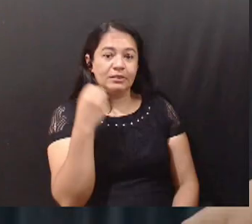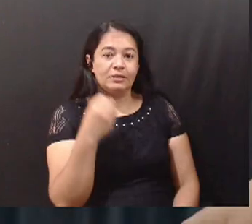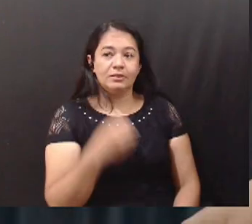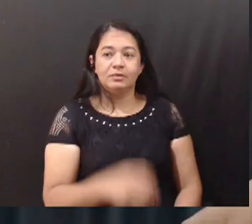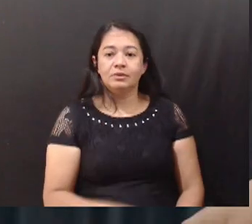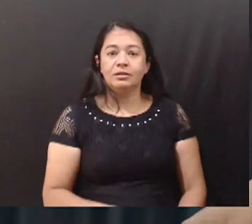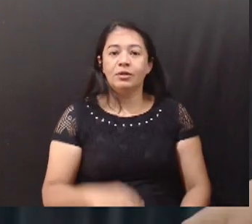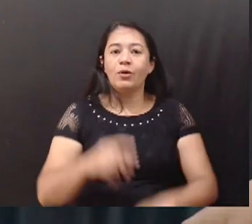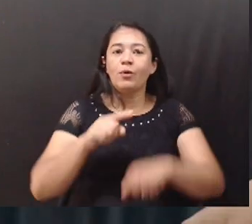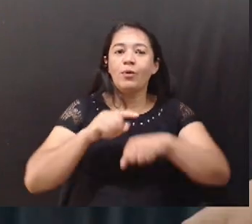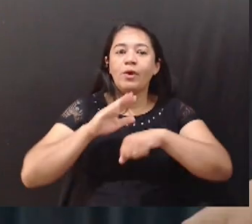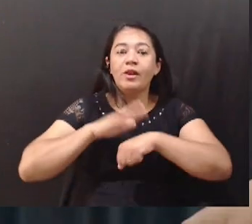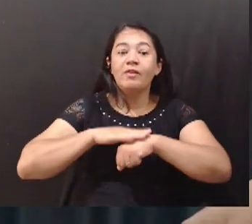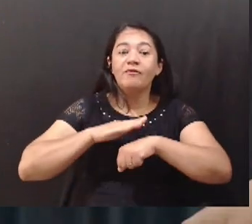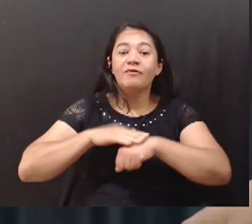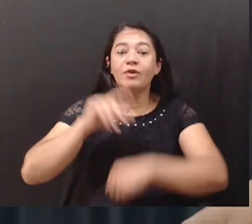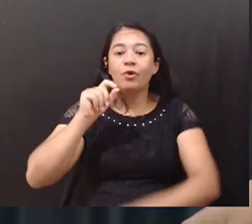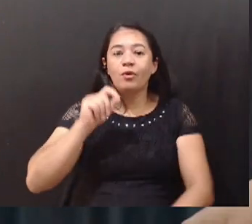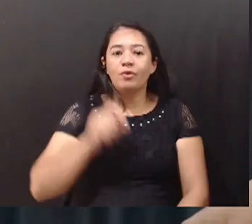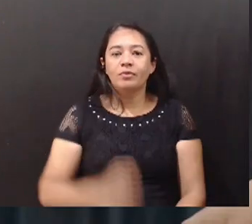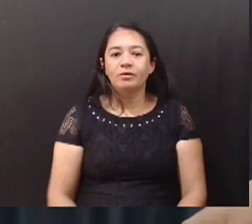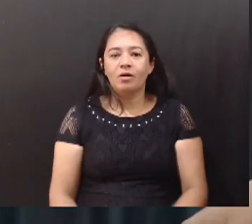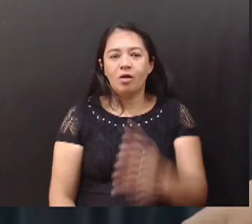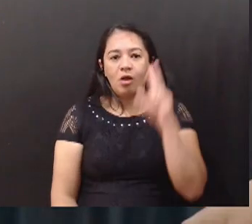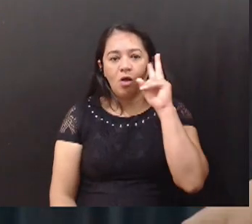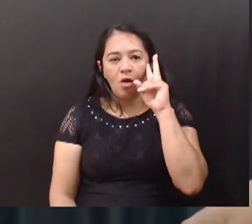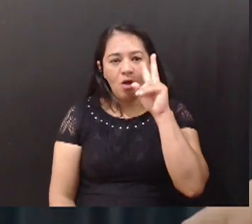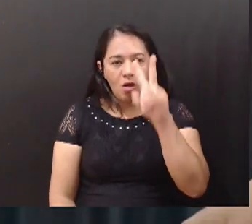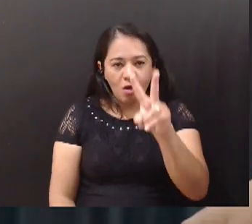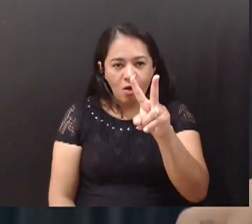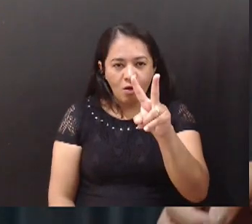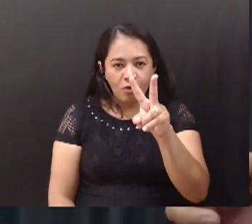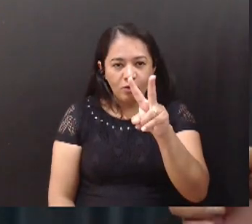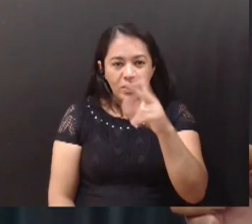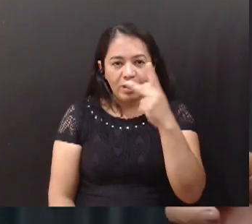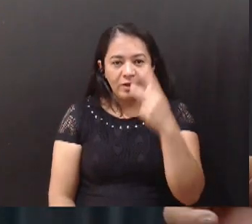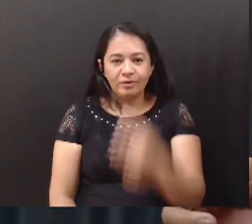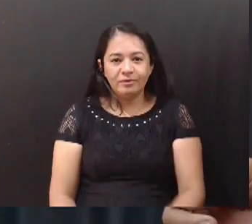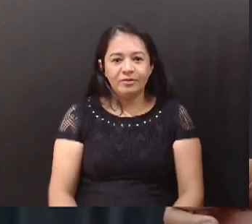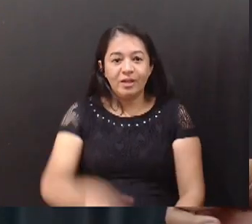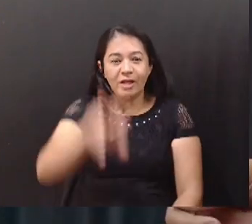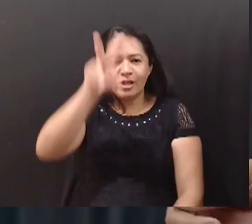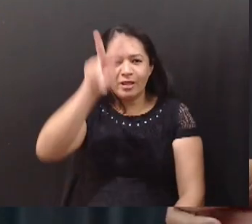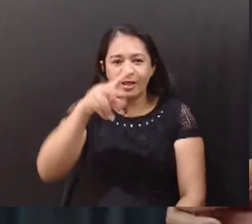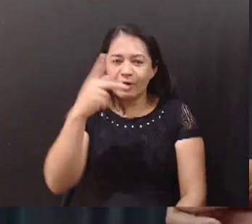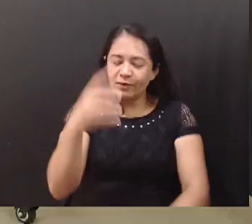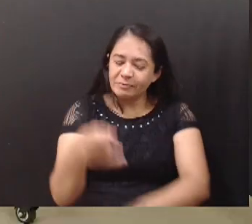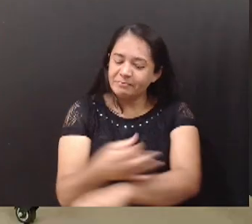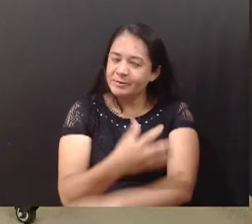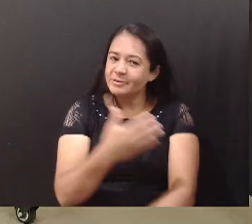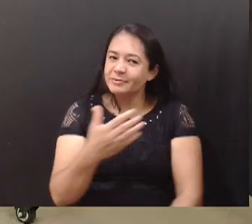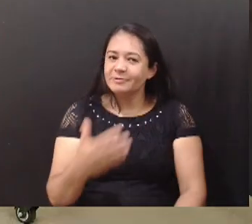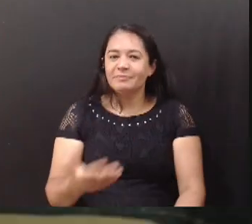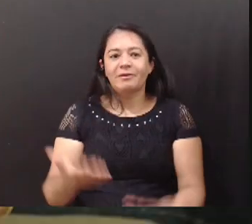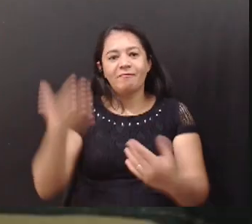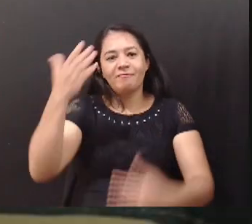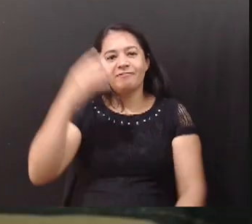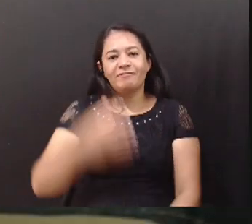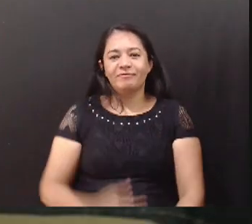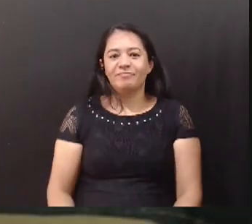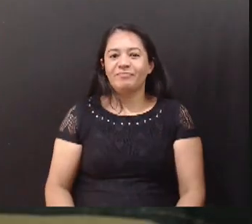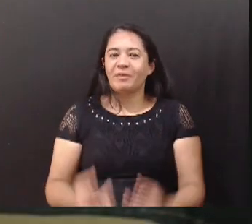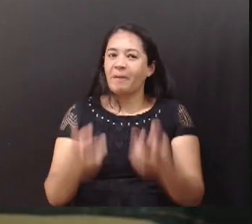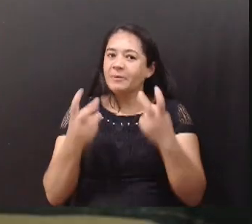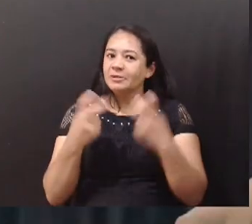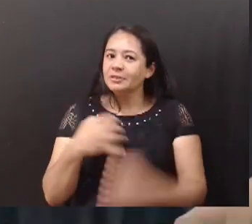fez? Ele leu a sua emoção. Sim, porque tava na cara que eu tava com muita raiva.